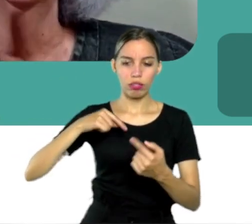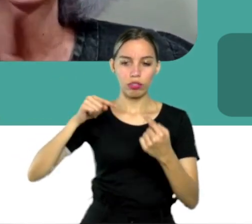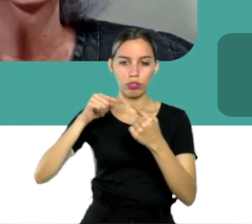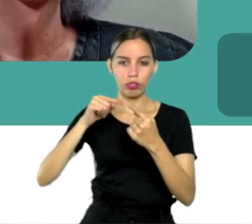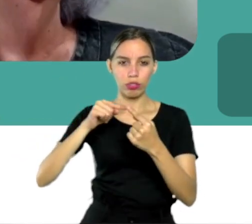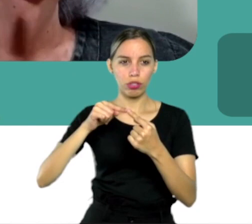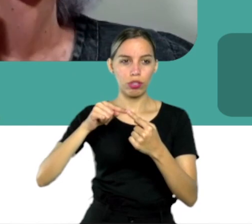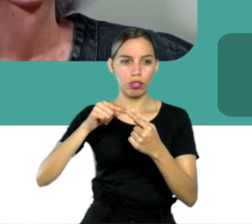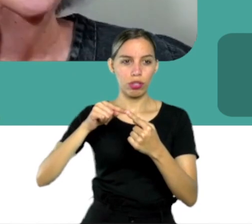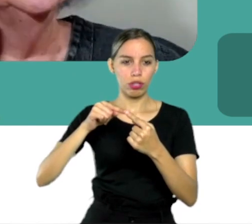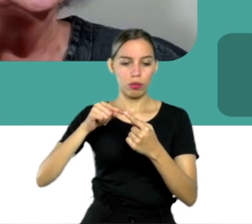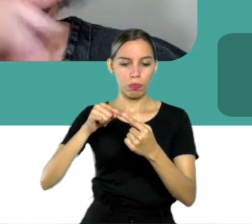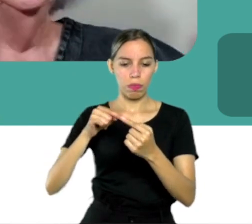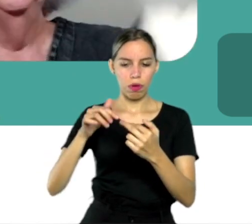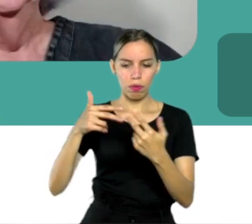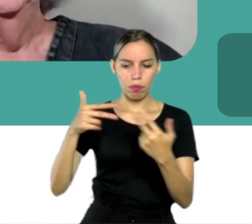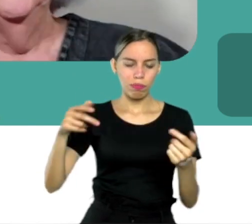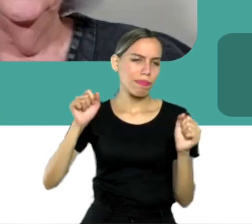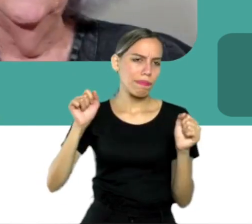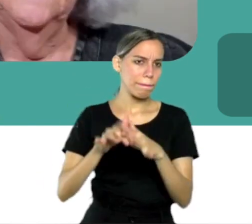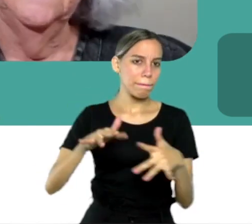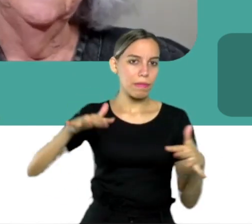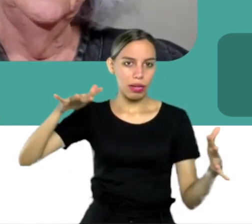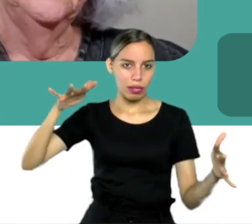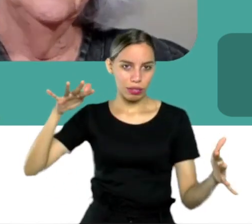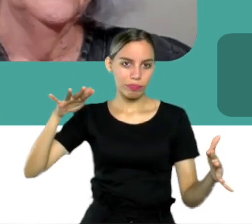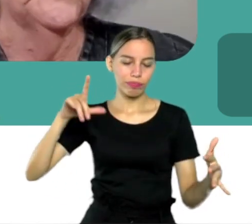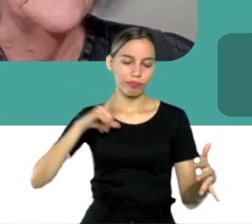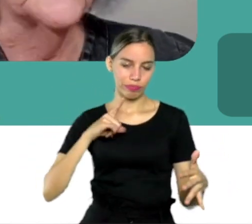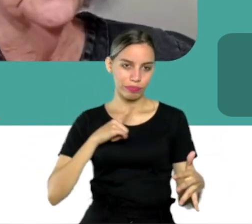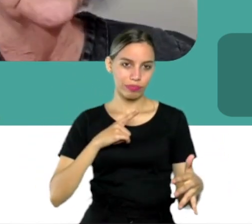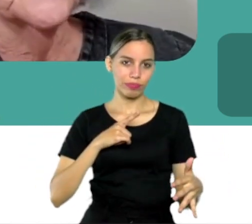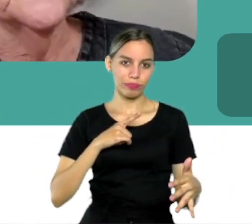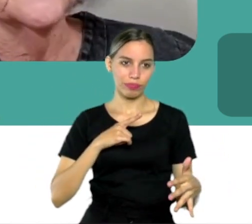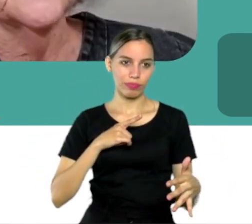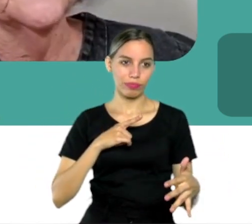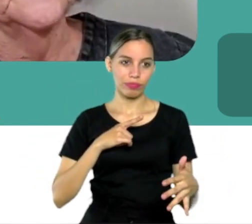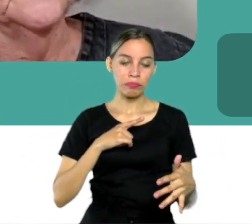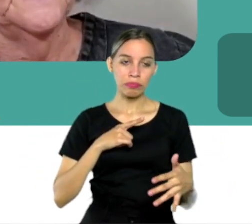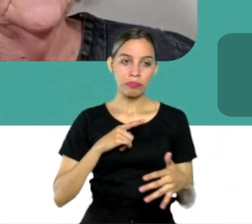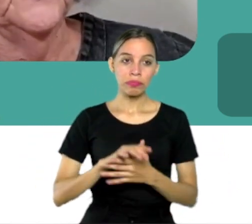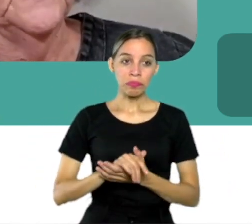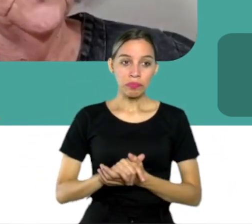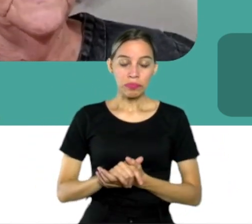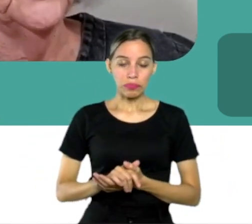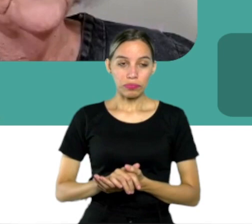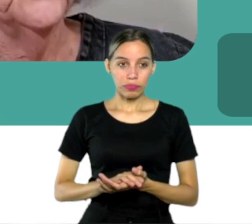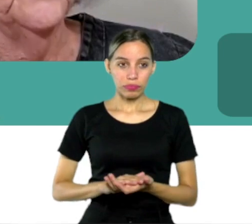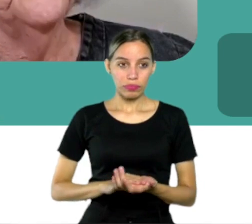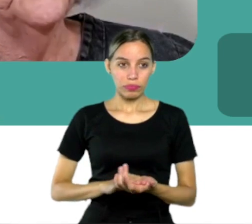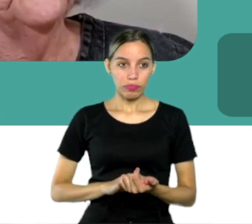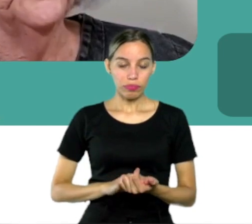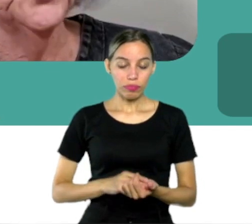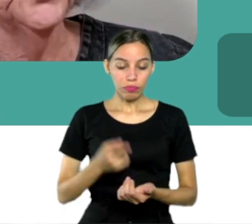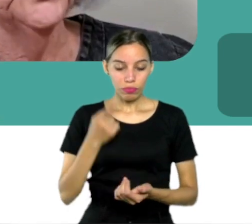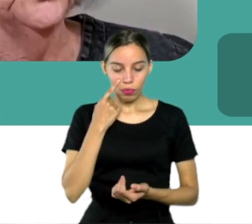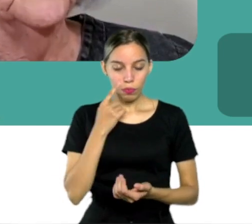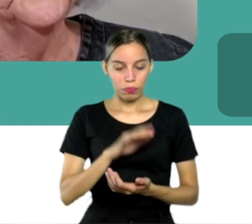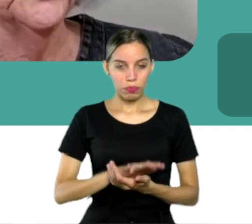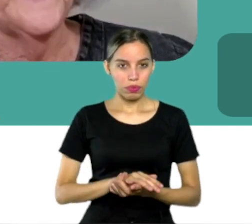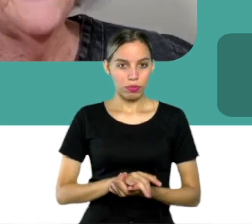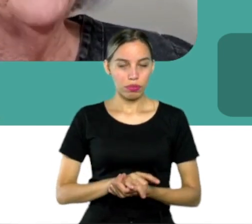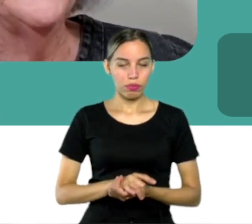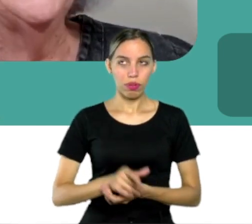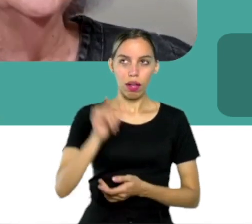do chão, né? E quase todas as... Aqui, ó, enquanto a lua flutua,